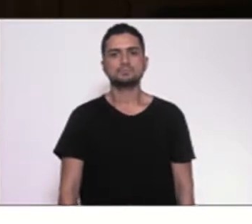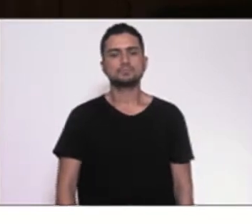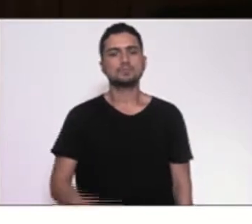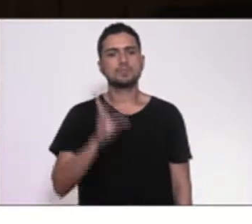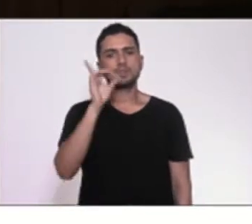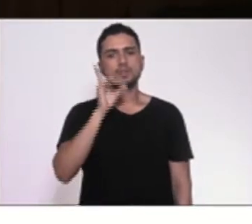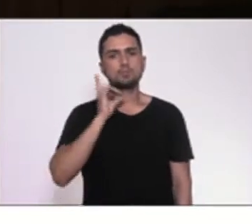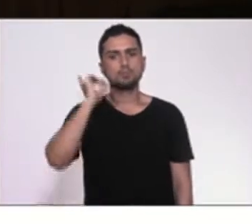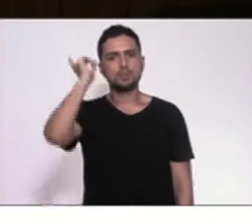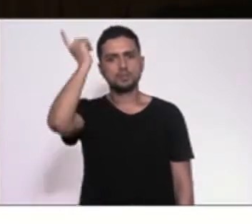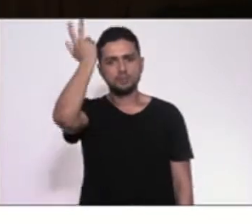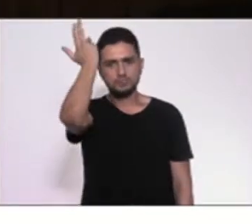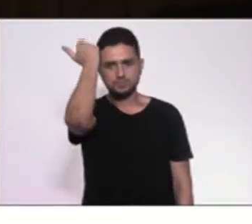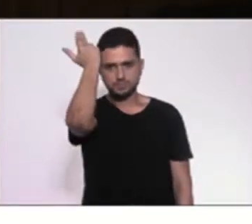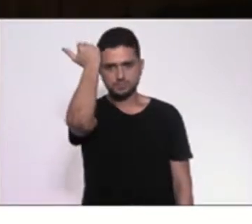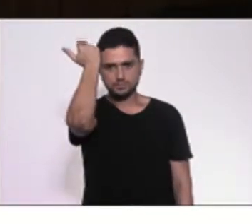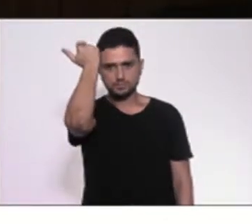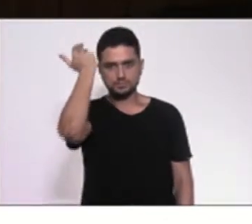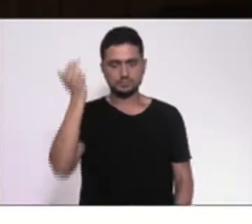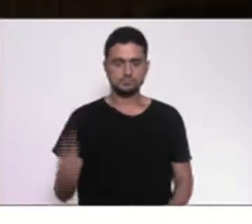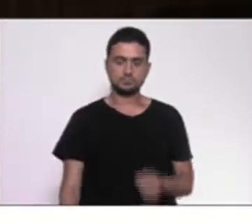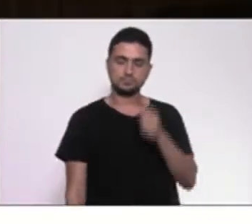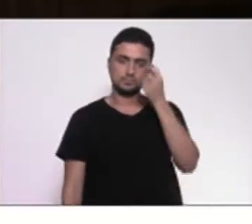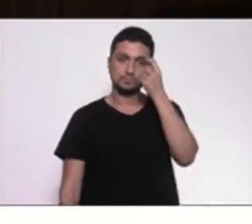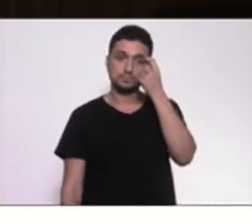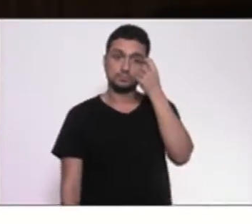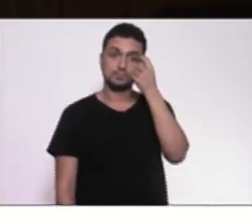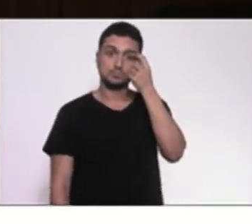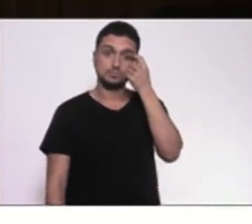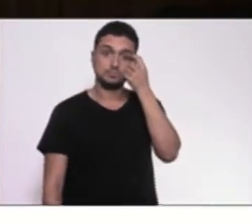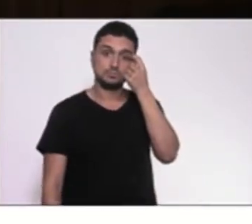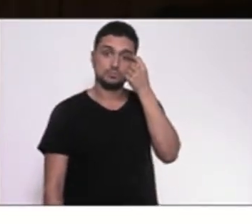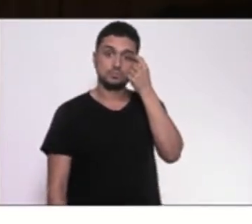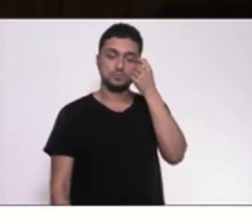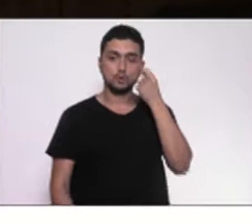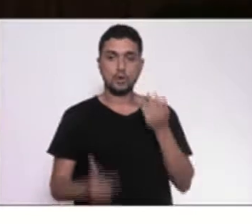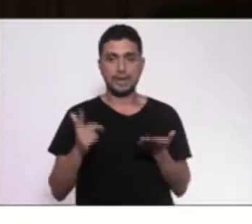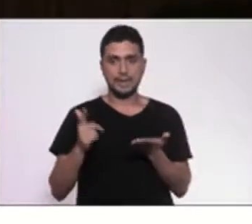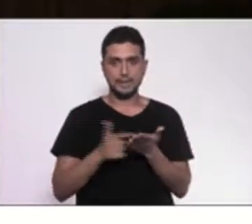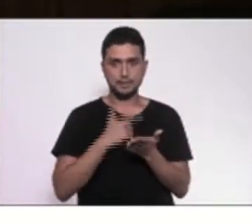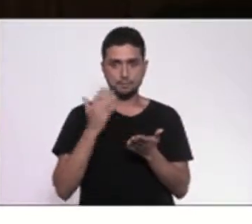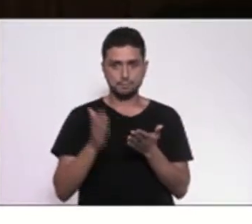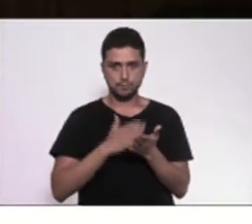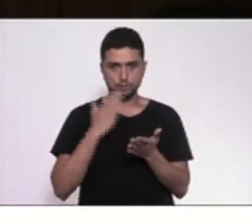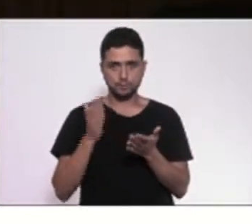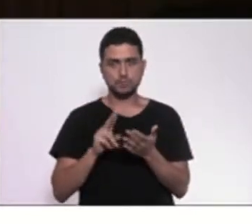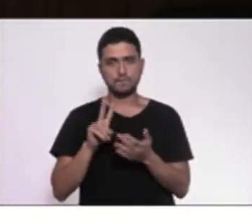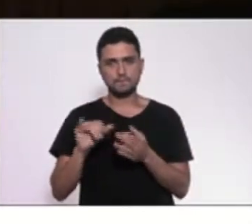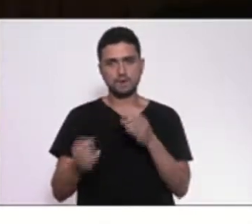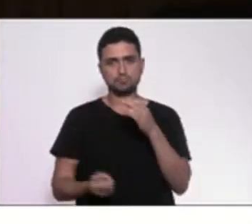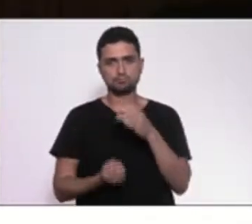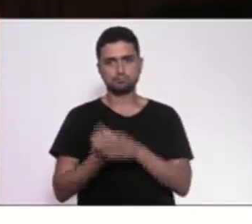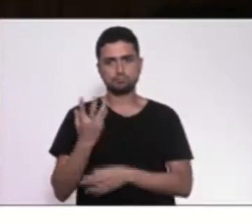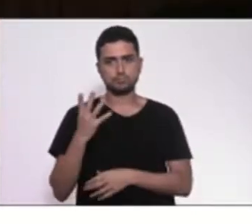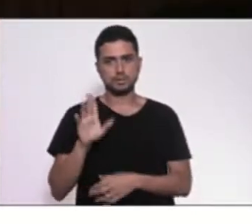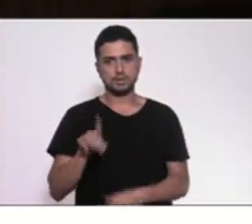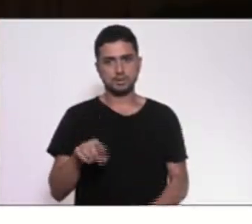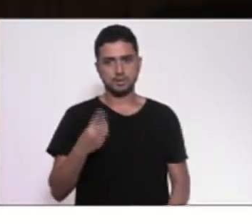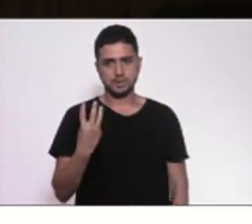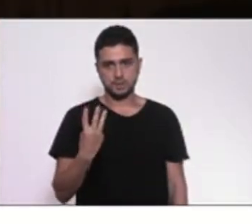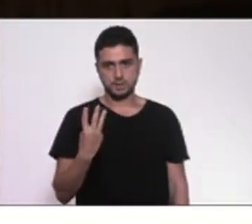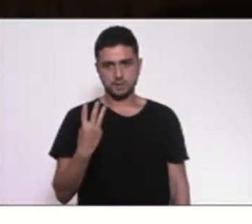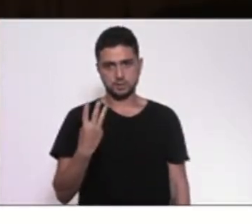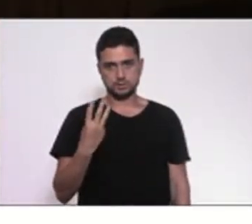Deputado Eliomar Coelho, está sendo lançado um livro, vai ser uma trilogia,